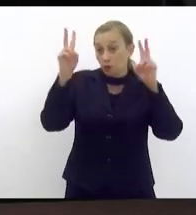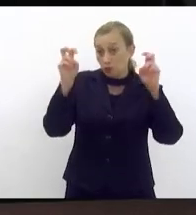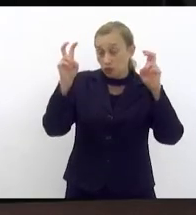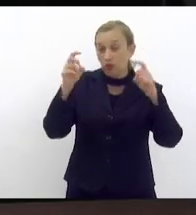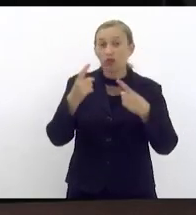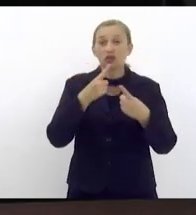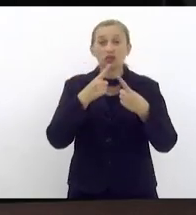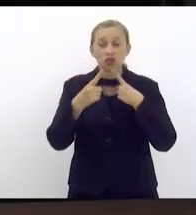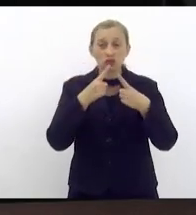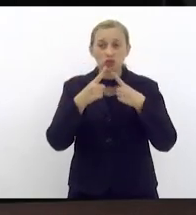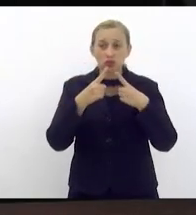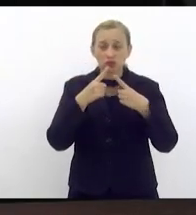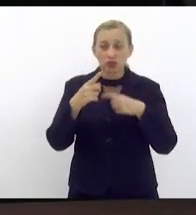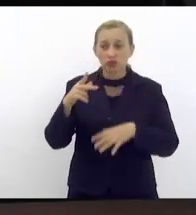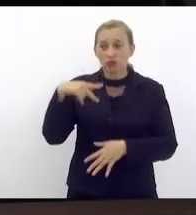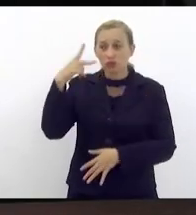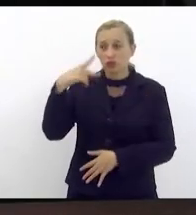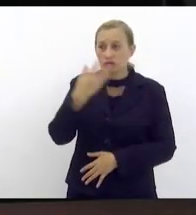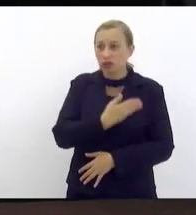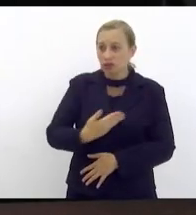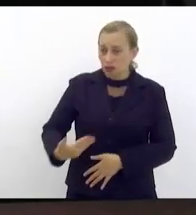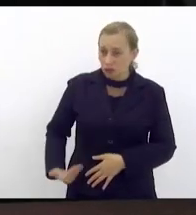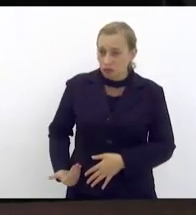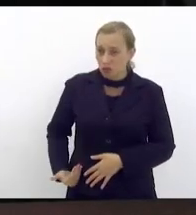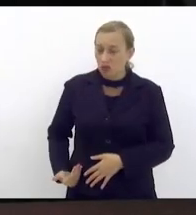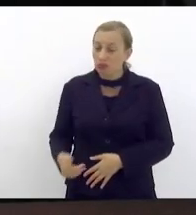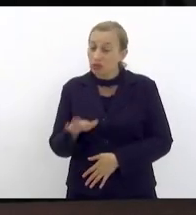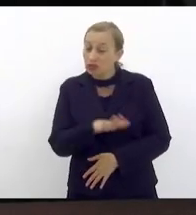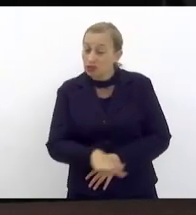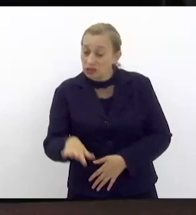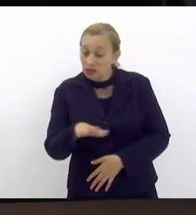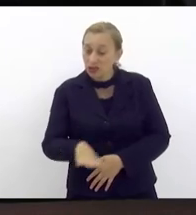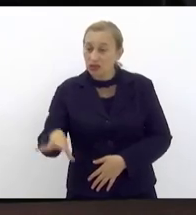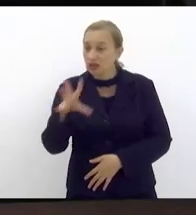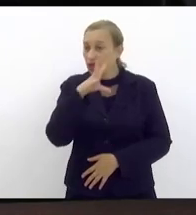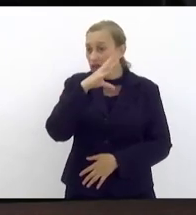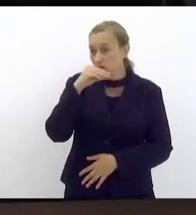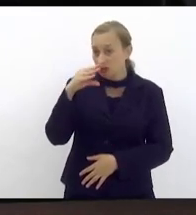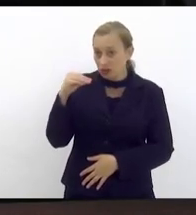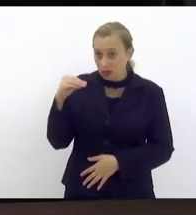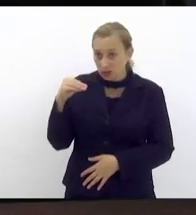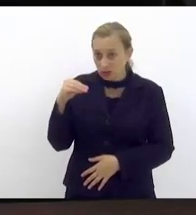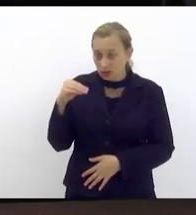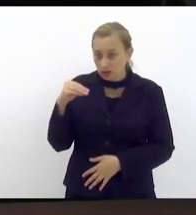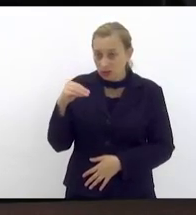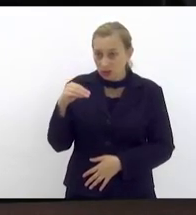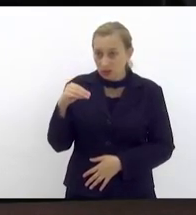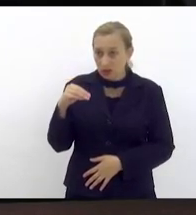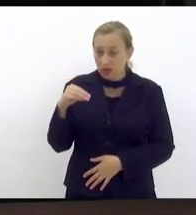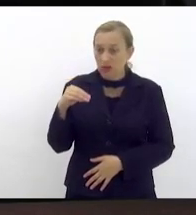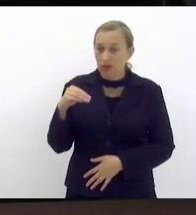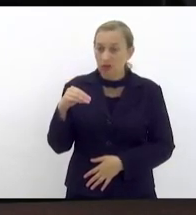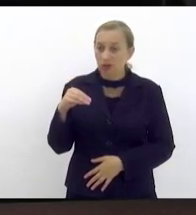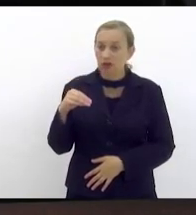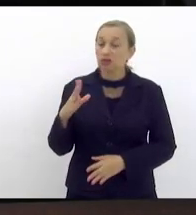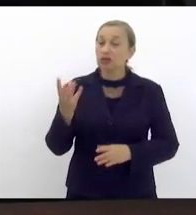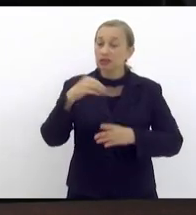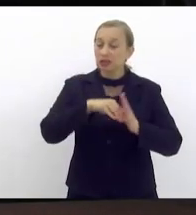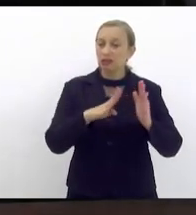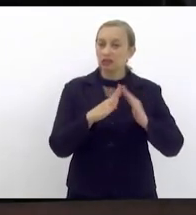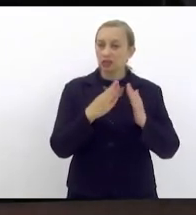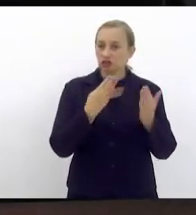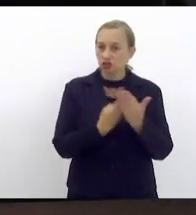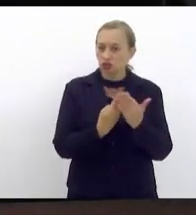discussão das políticas públicas para as crianças e adolescentes na coletividade escolar